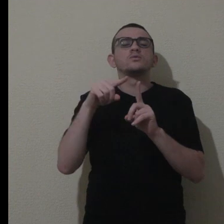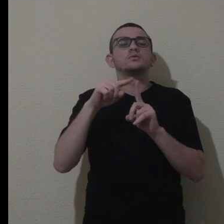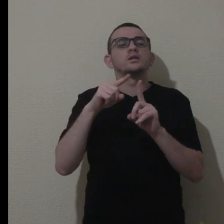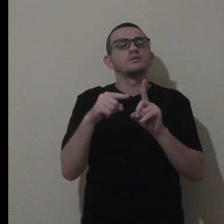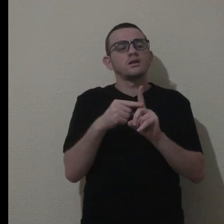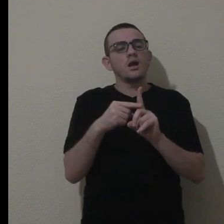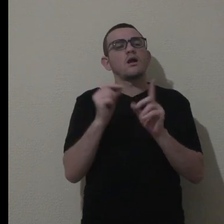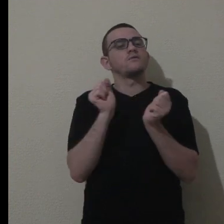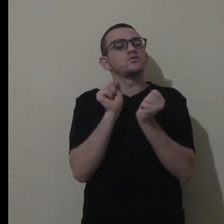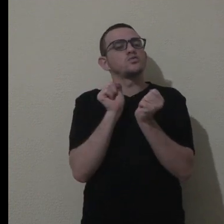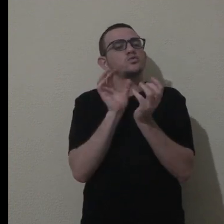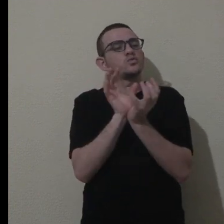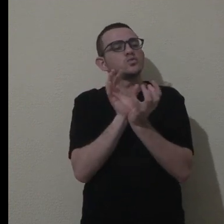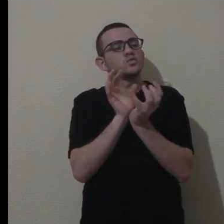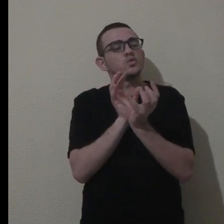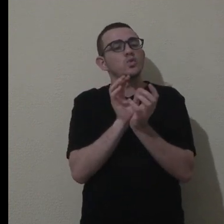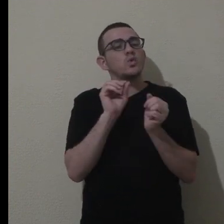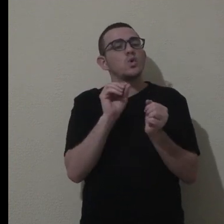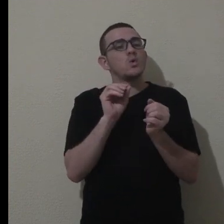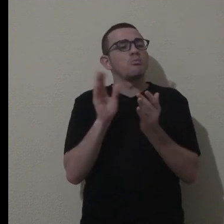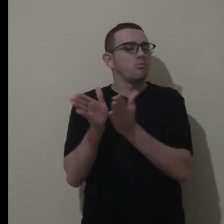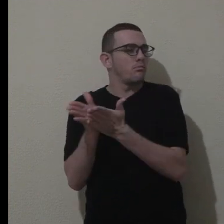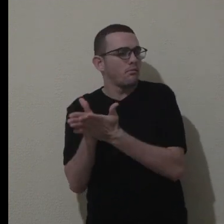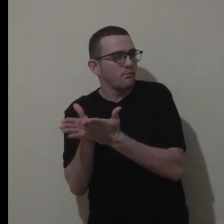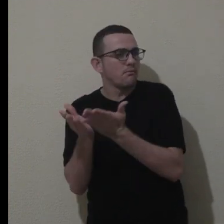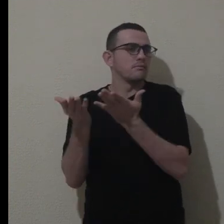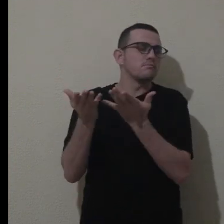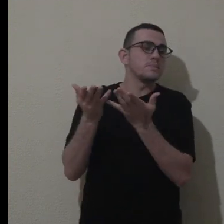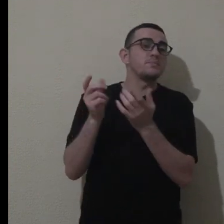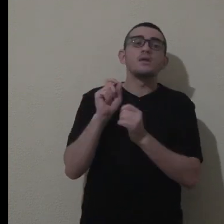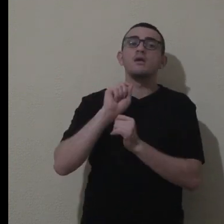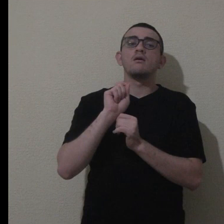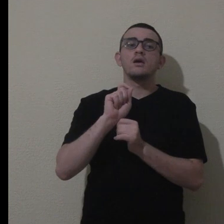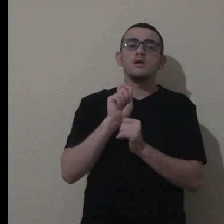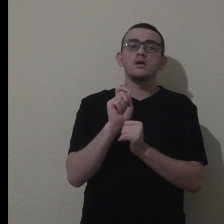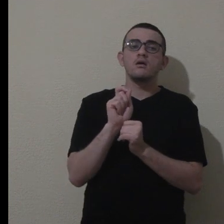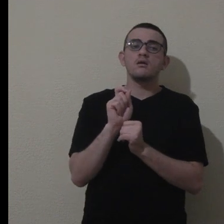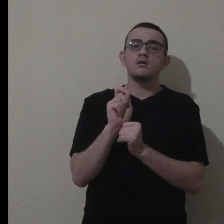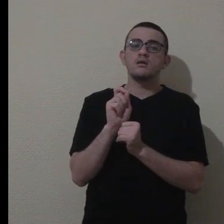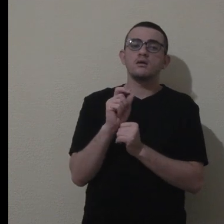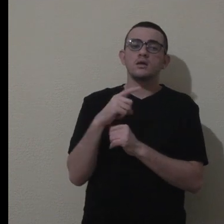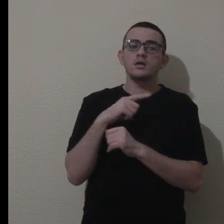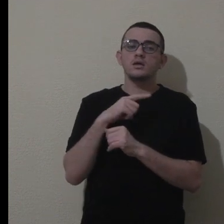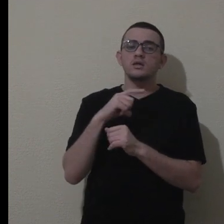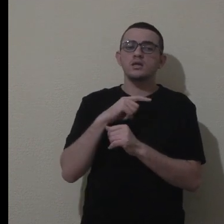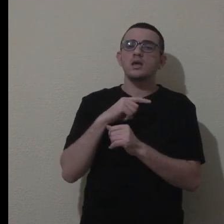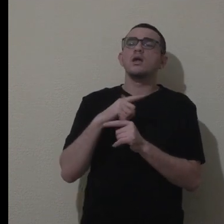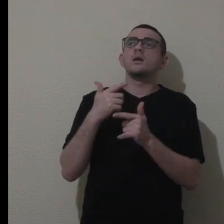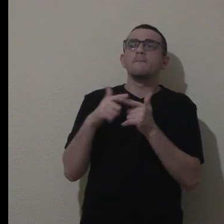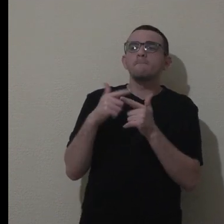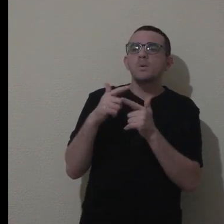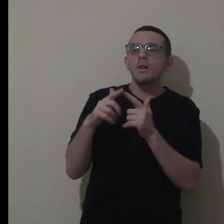um grupo, né, que tem um grupo vulnerável e que tem uma série